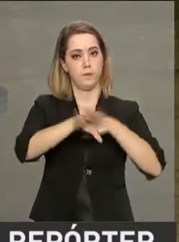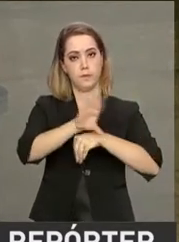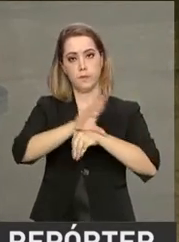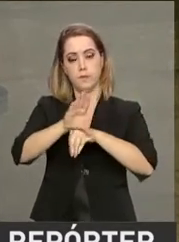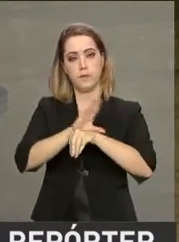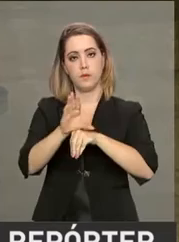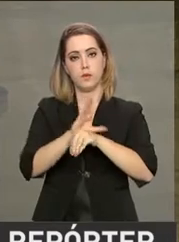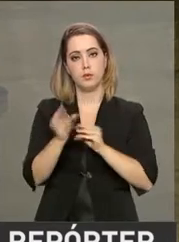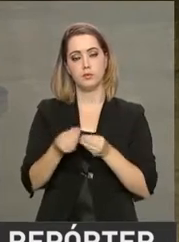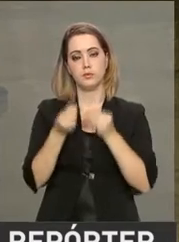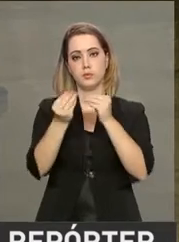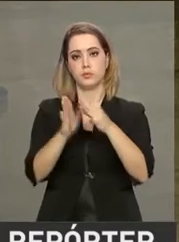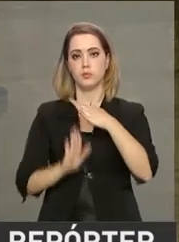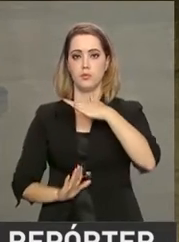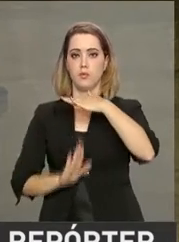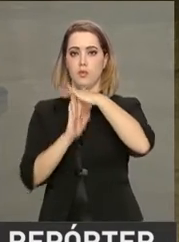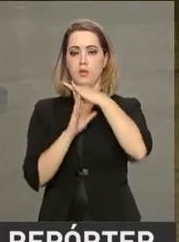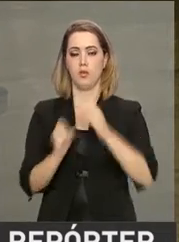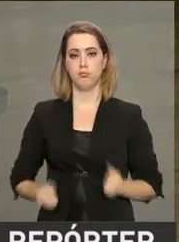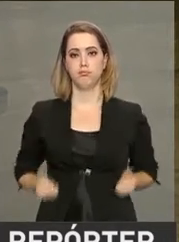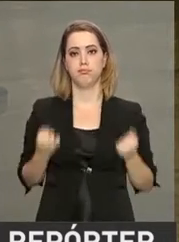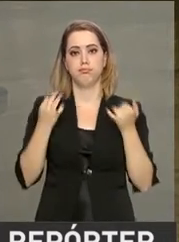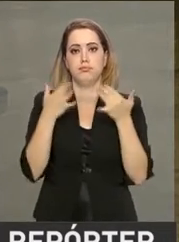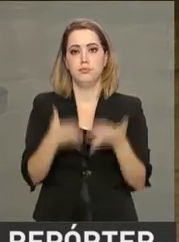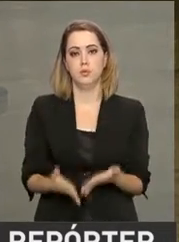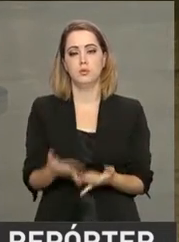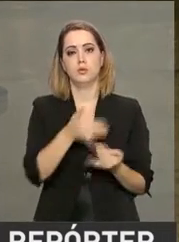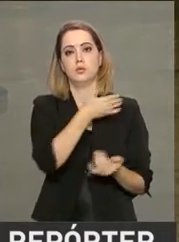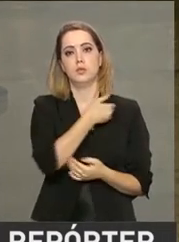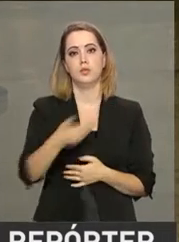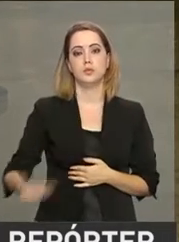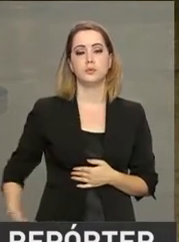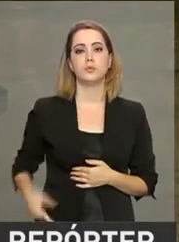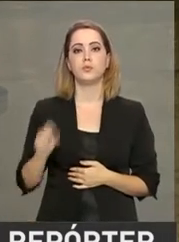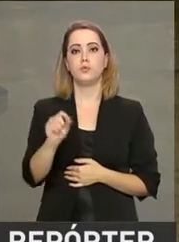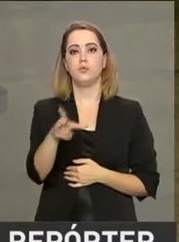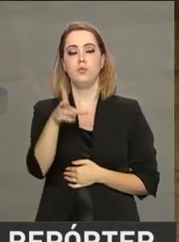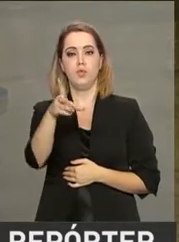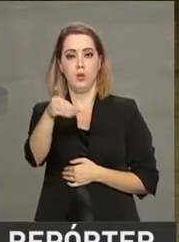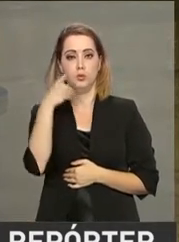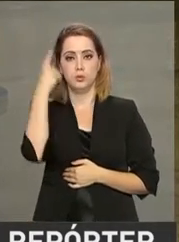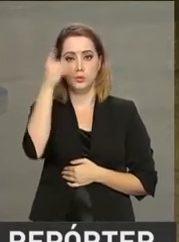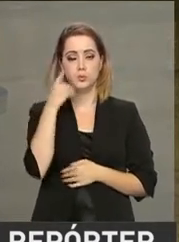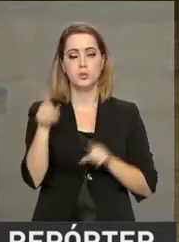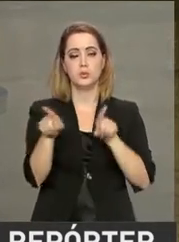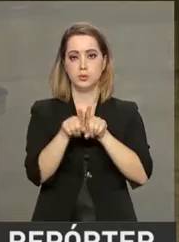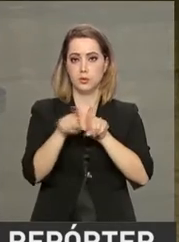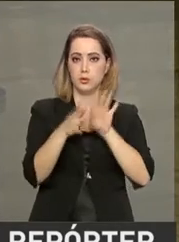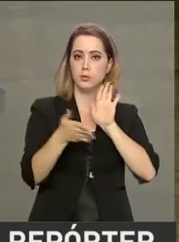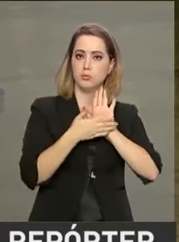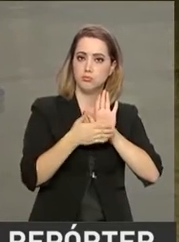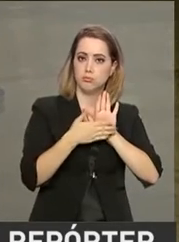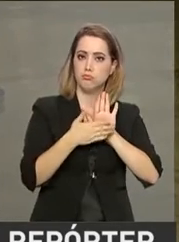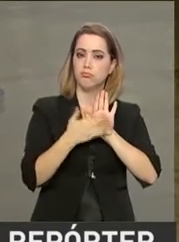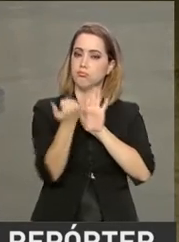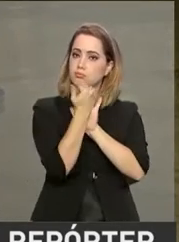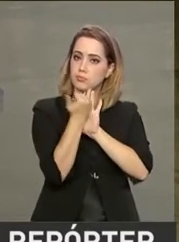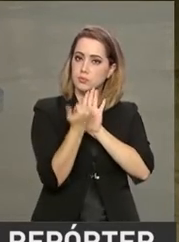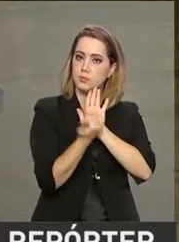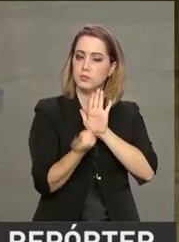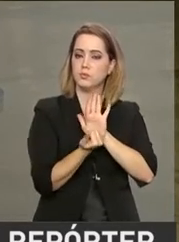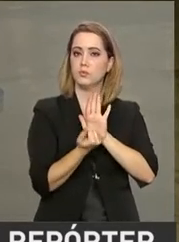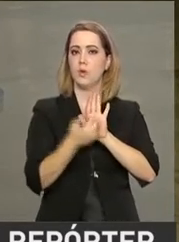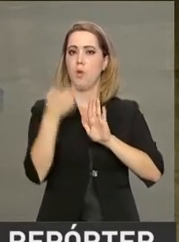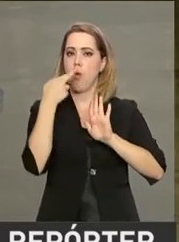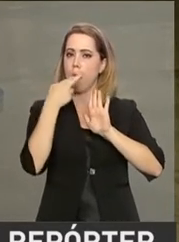que estabelece um teto para aumento dos gastos públicos. O deputado também apresentou um cronograma. O relatório